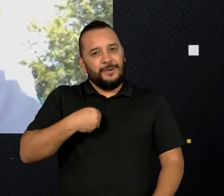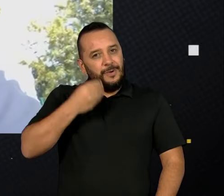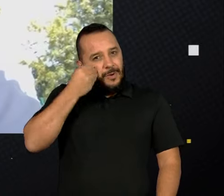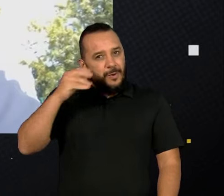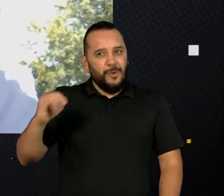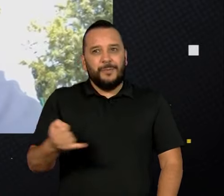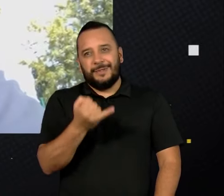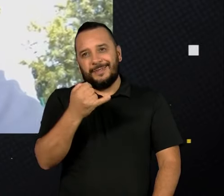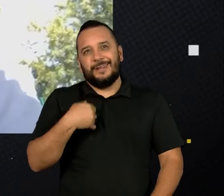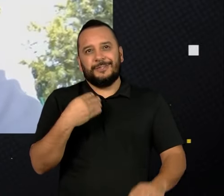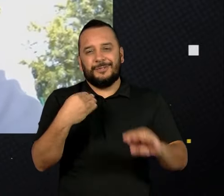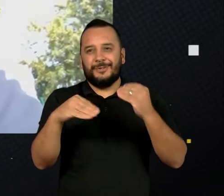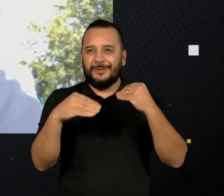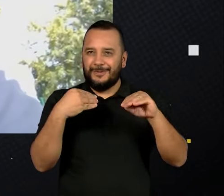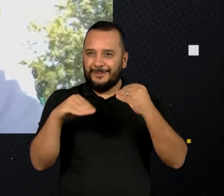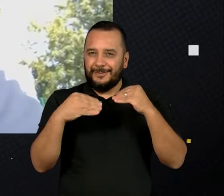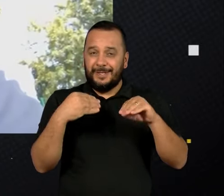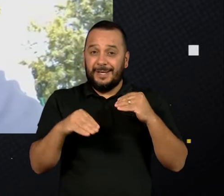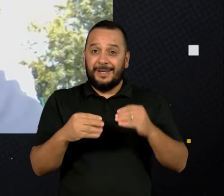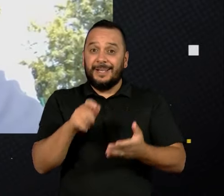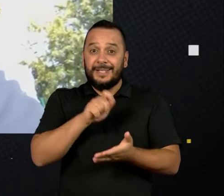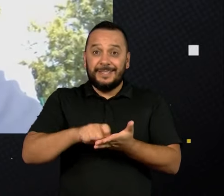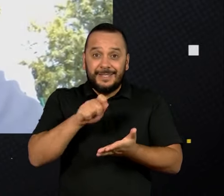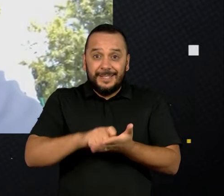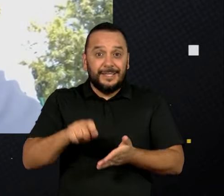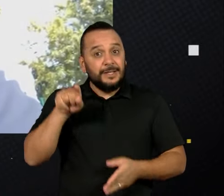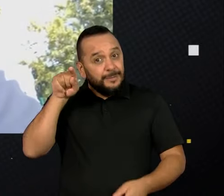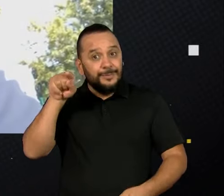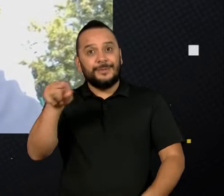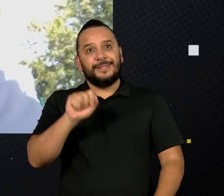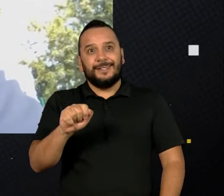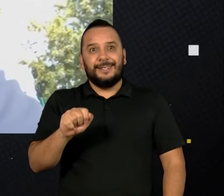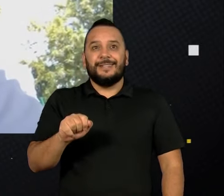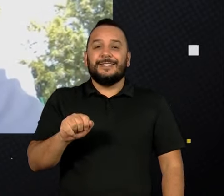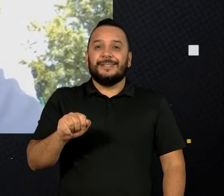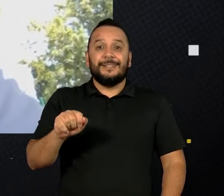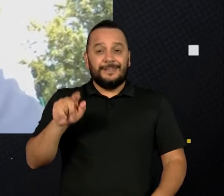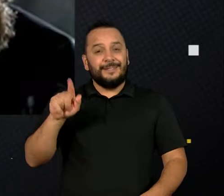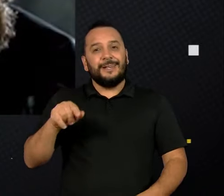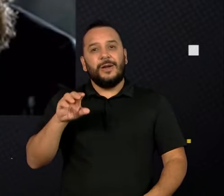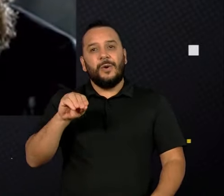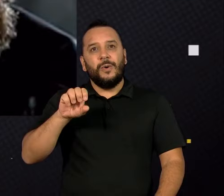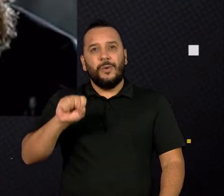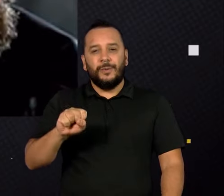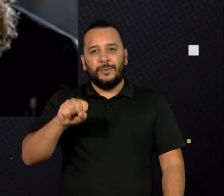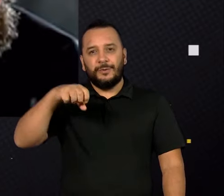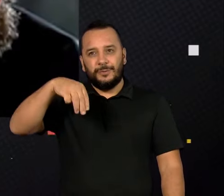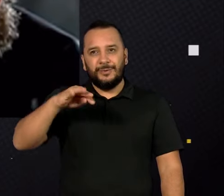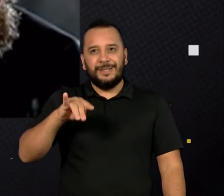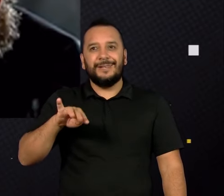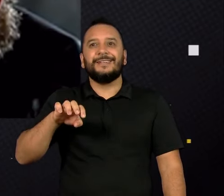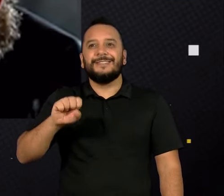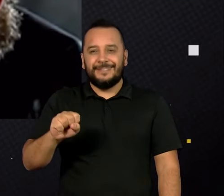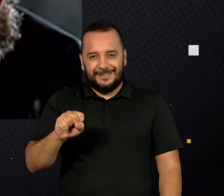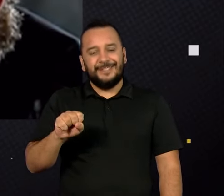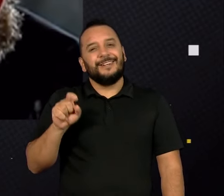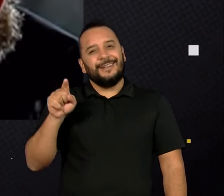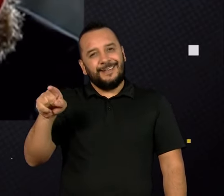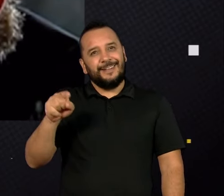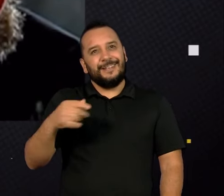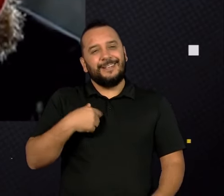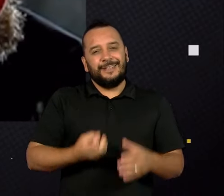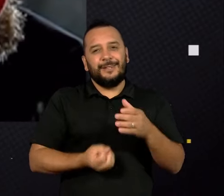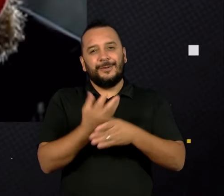fazer uma novela escrita pelo Tiago, chamada Os Mutantes, Caminhos do Coração. E ele me deu um